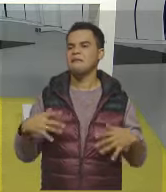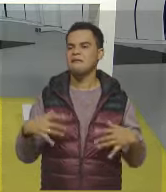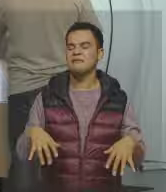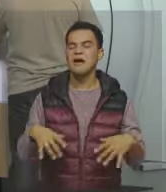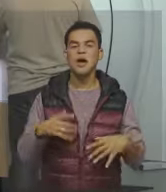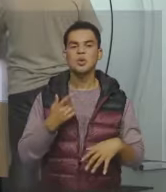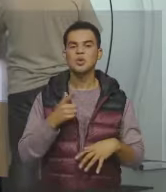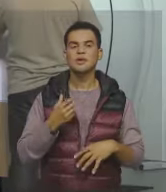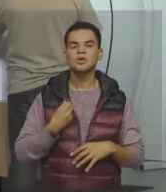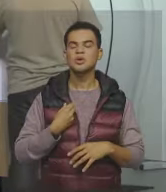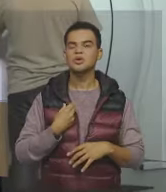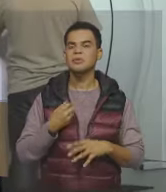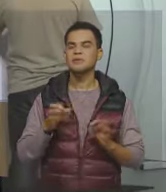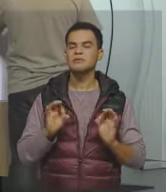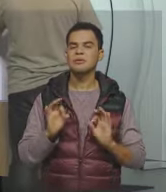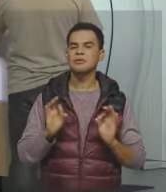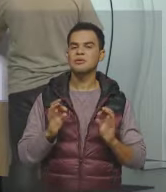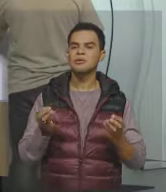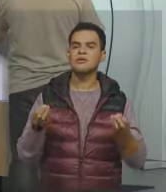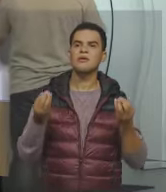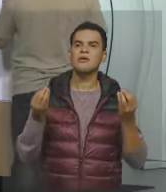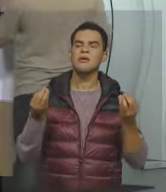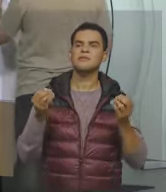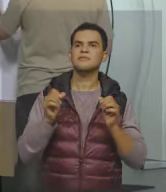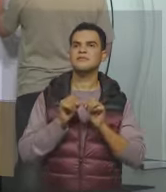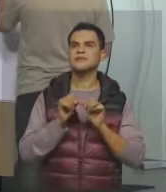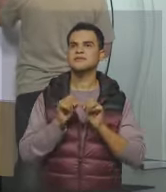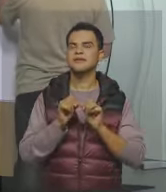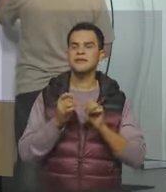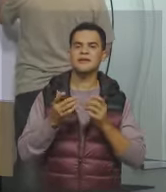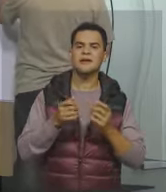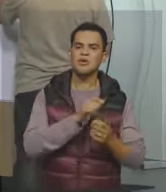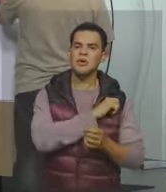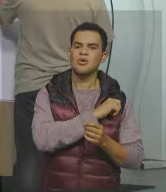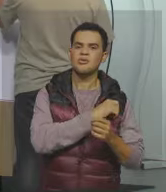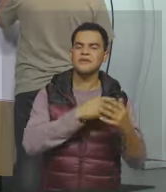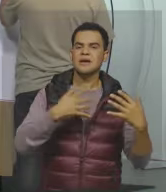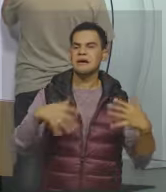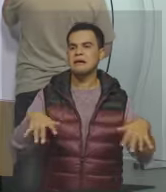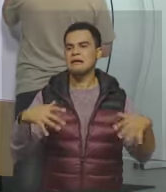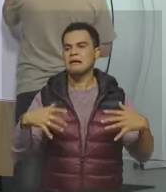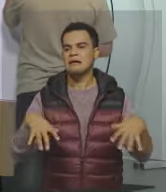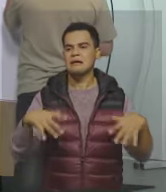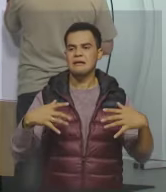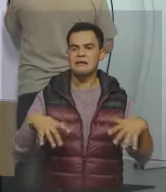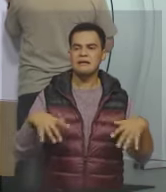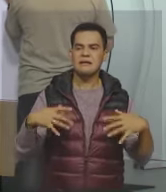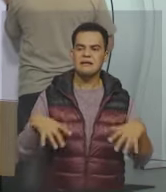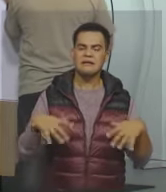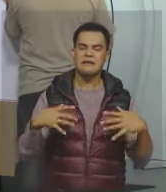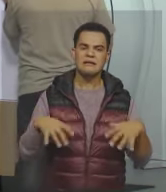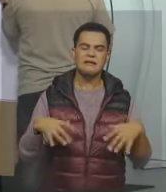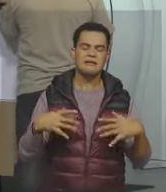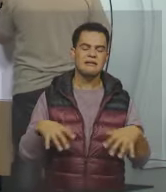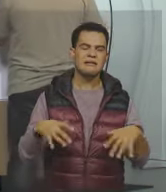nenhum. Aí ele fica mais perdido que namorado de gêmea.